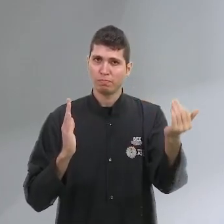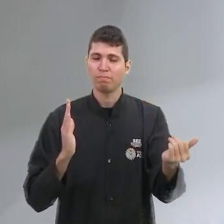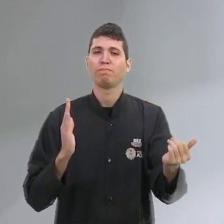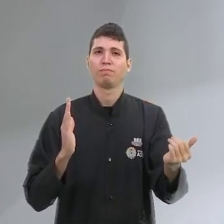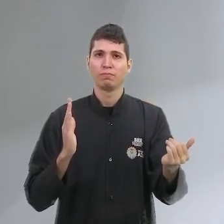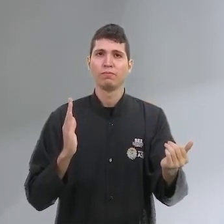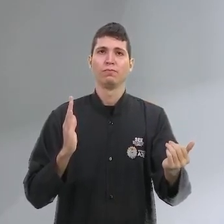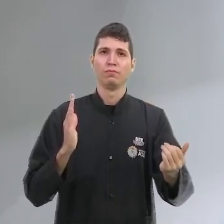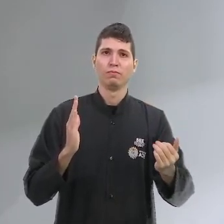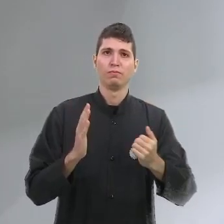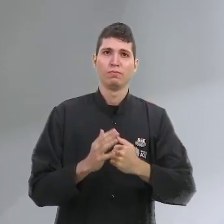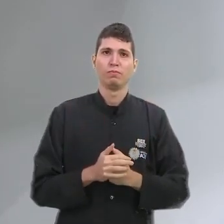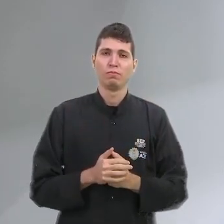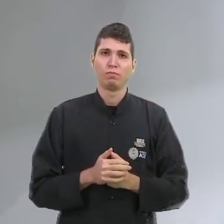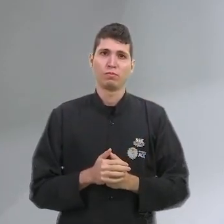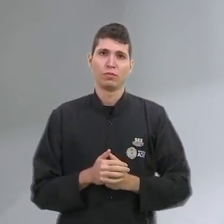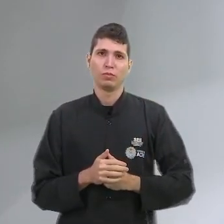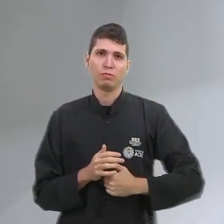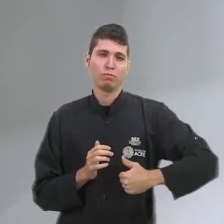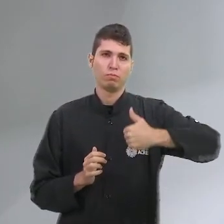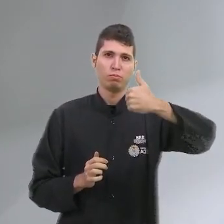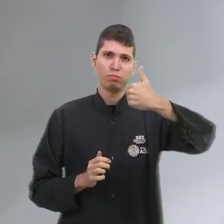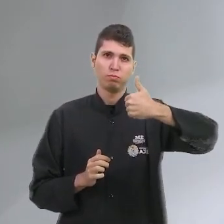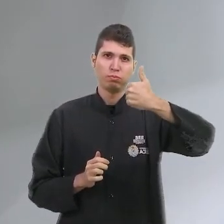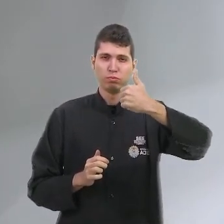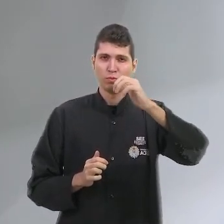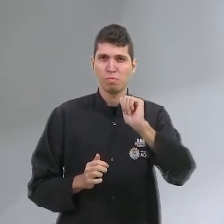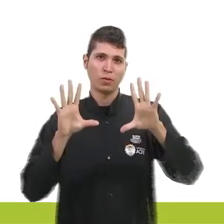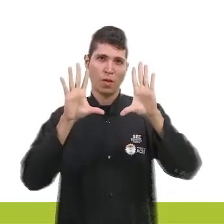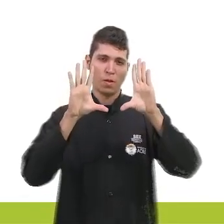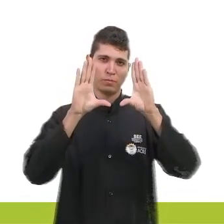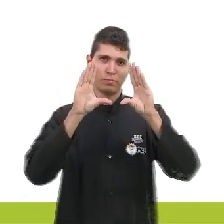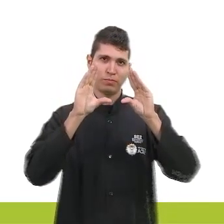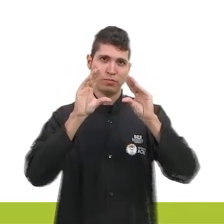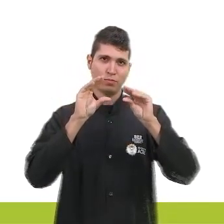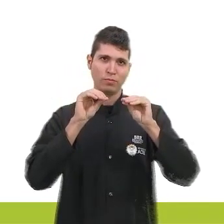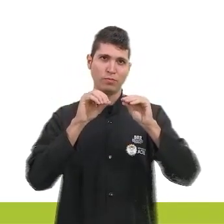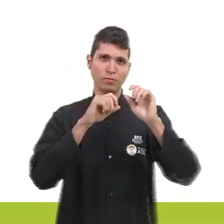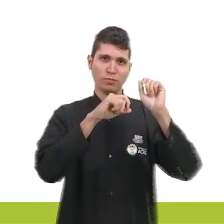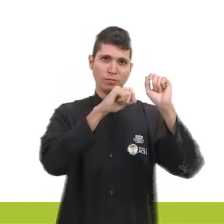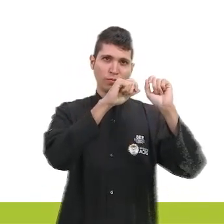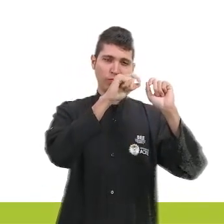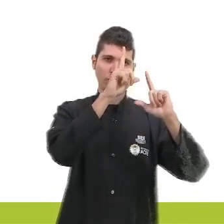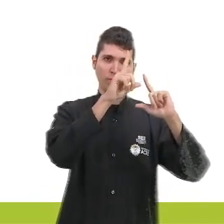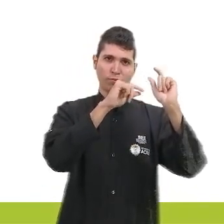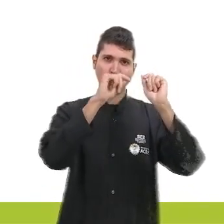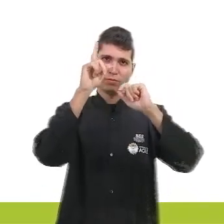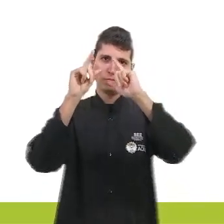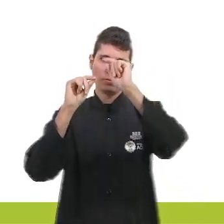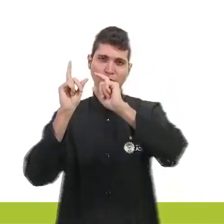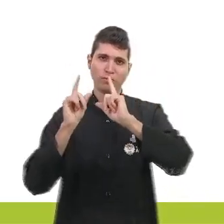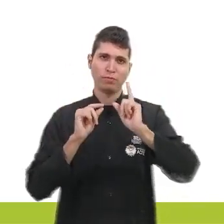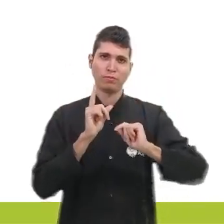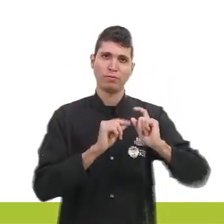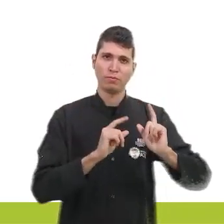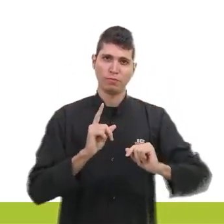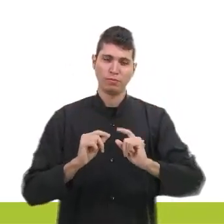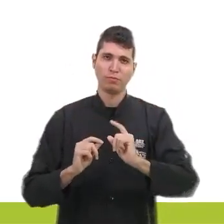pós-impressionismo, a emoção através da explosão de cores, na unidade número